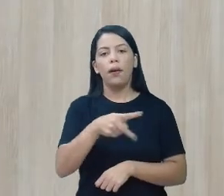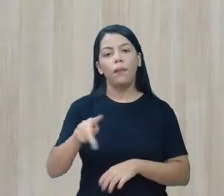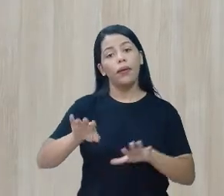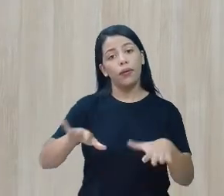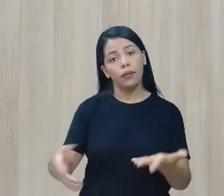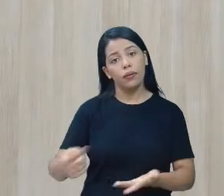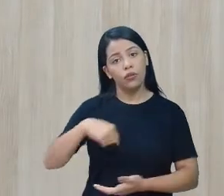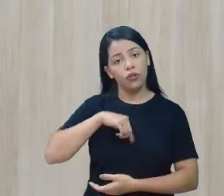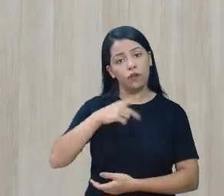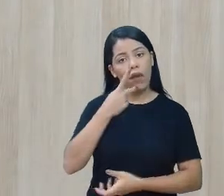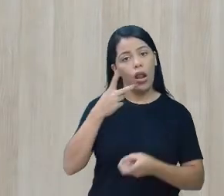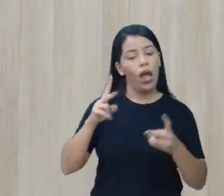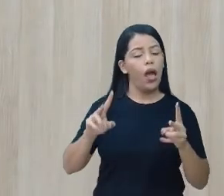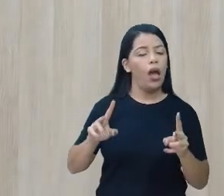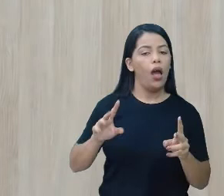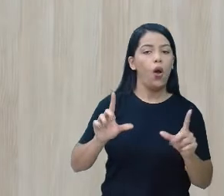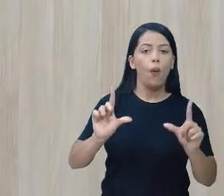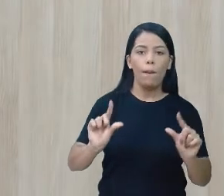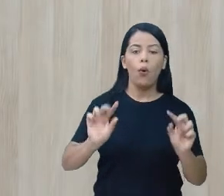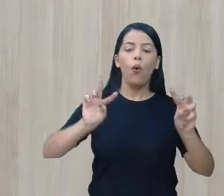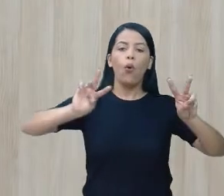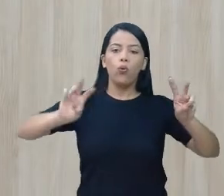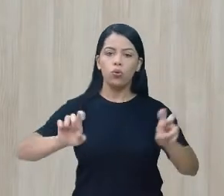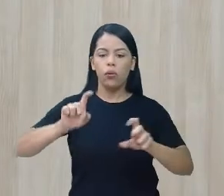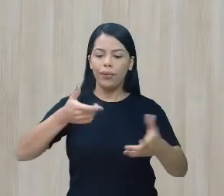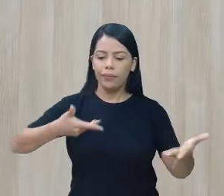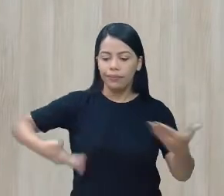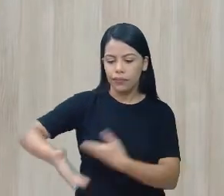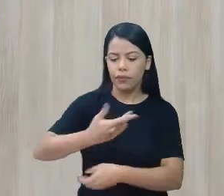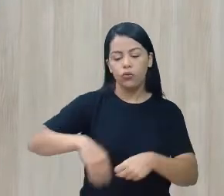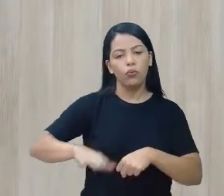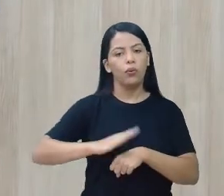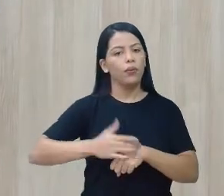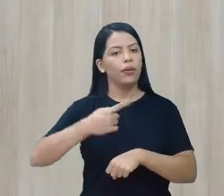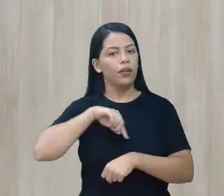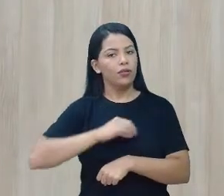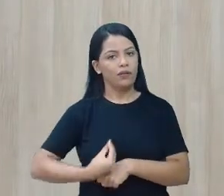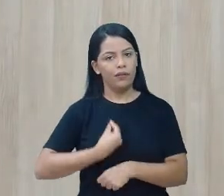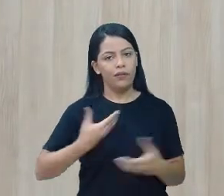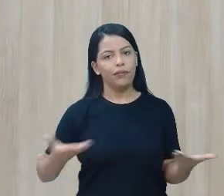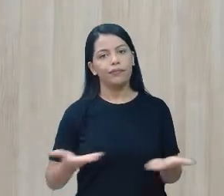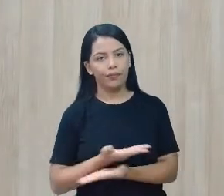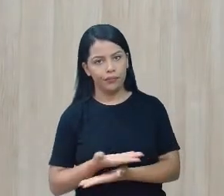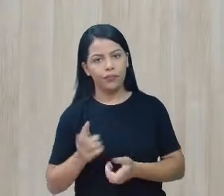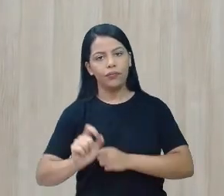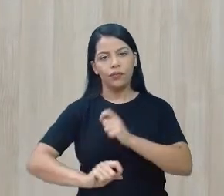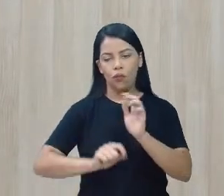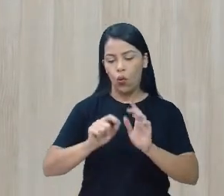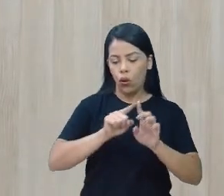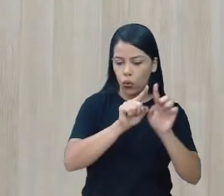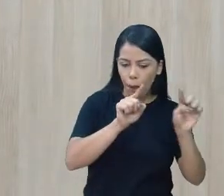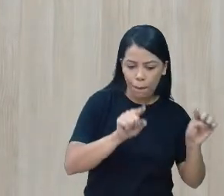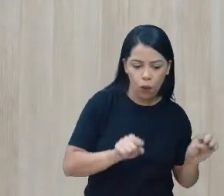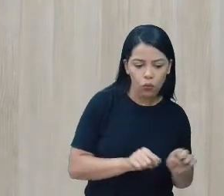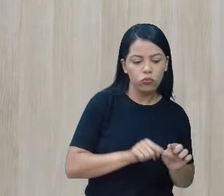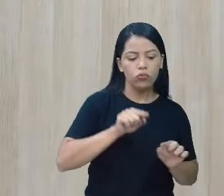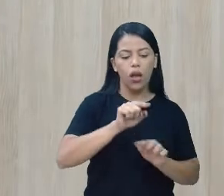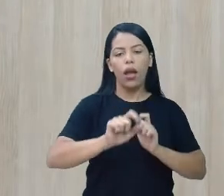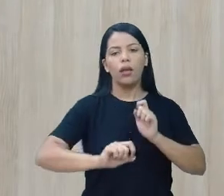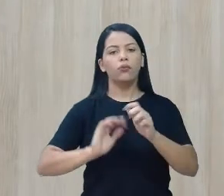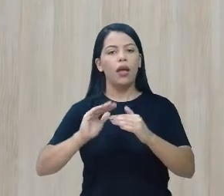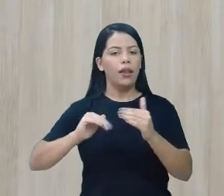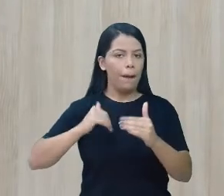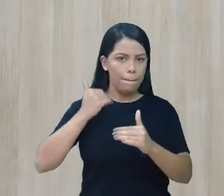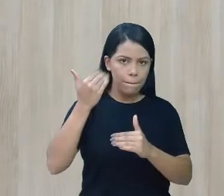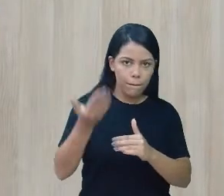um pouquinho dessa interatividade, né? Desse momento que a gente está vivenciando agora do projeto, essa próxima etapa que a